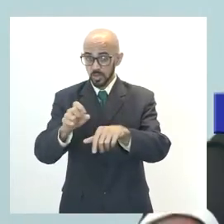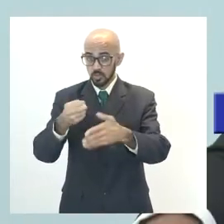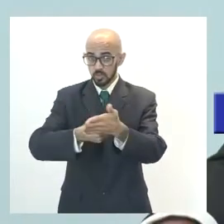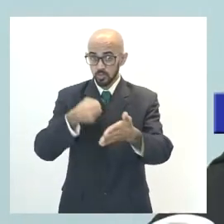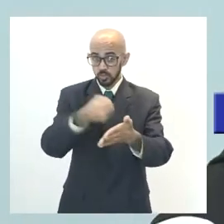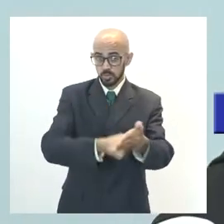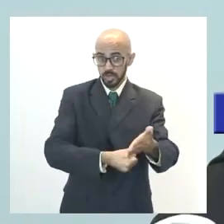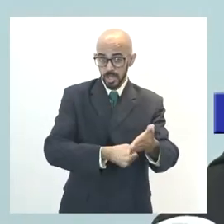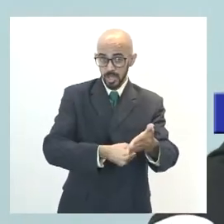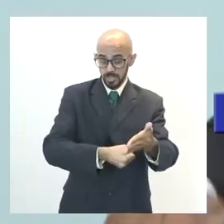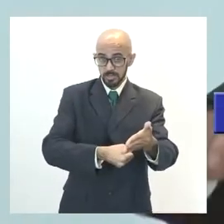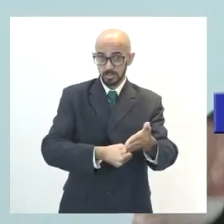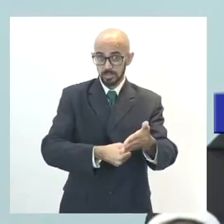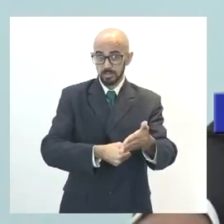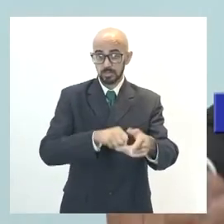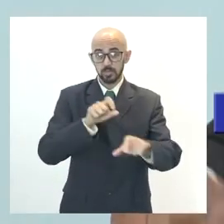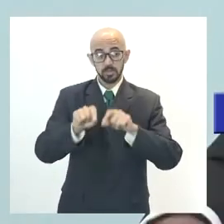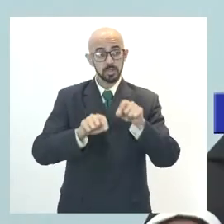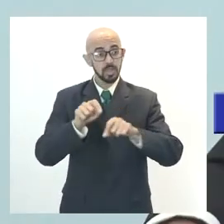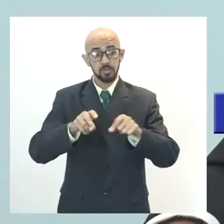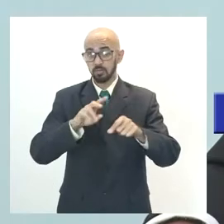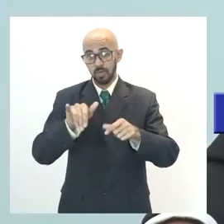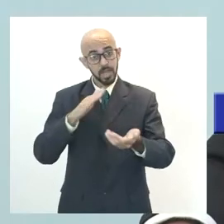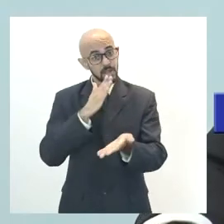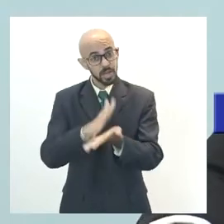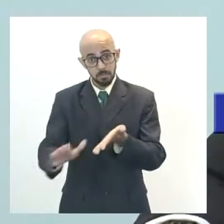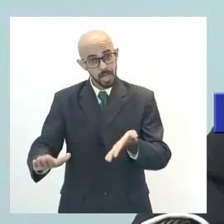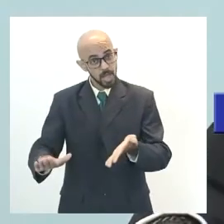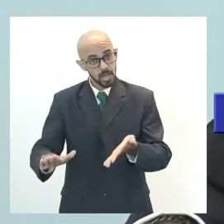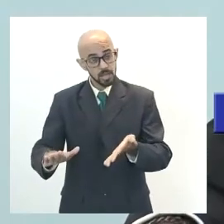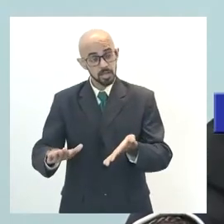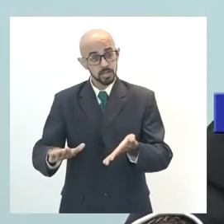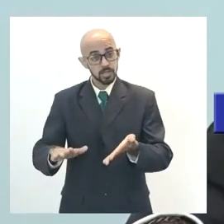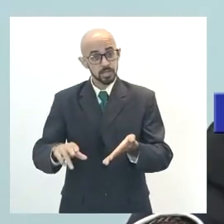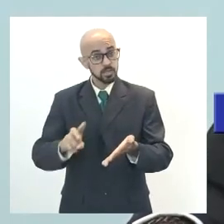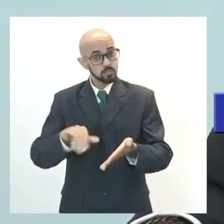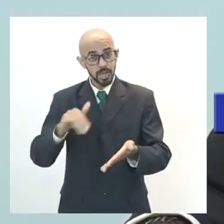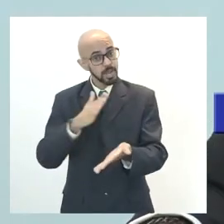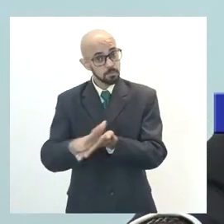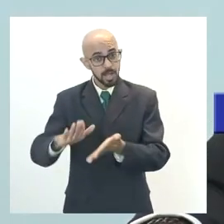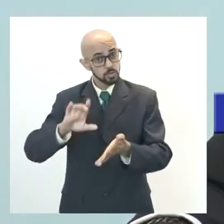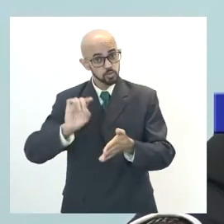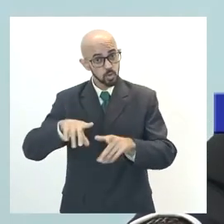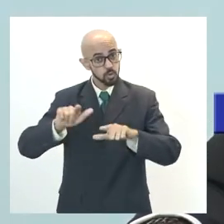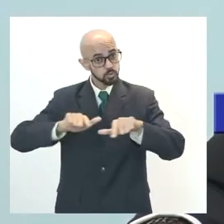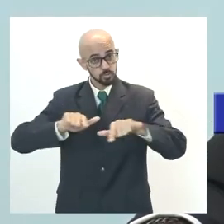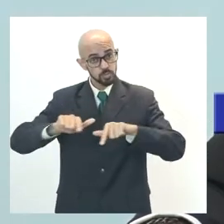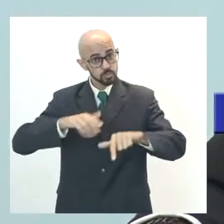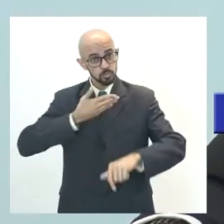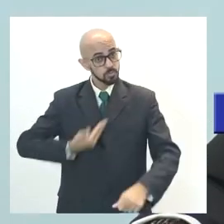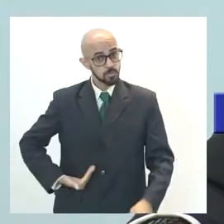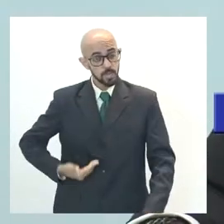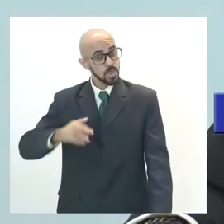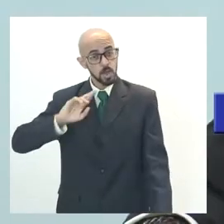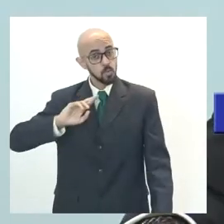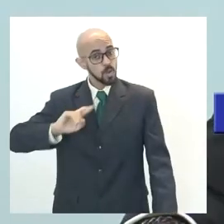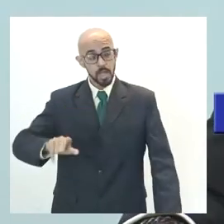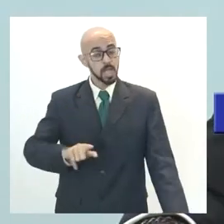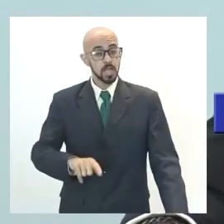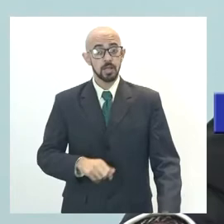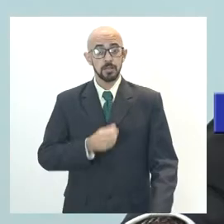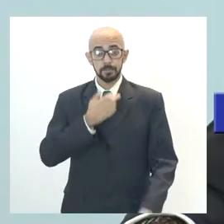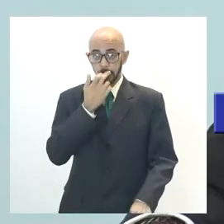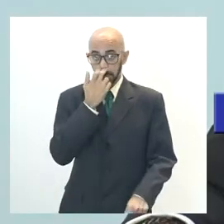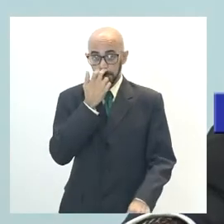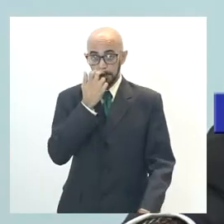civilmente falando vai acabar e não vai acabar só o serviço público não e vai acabar e